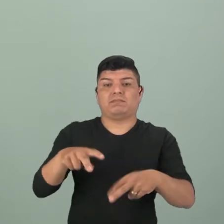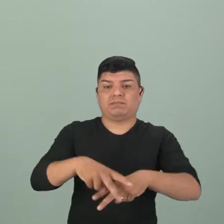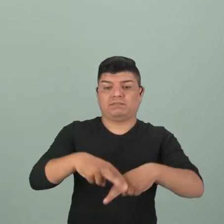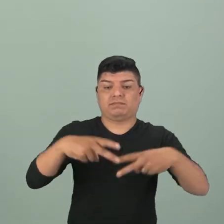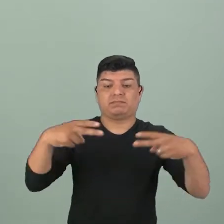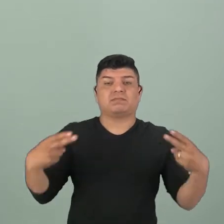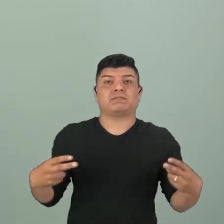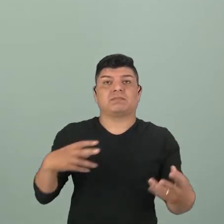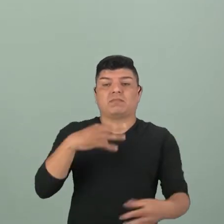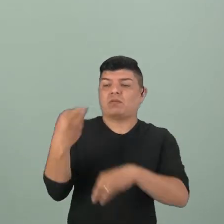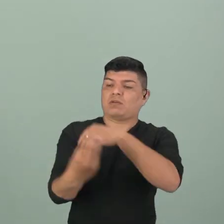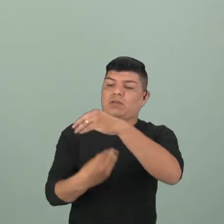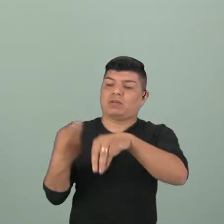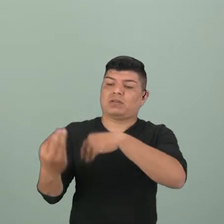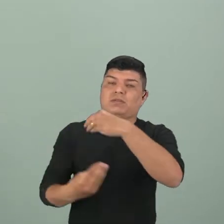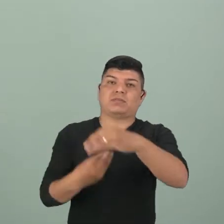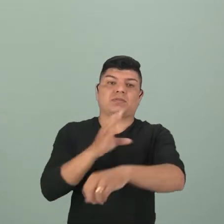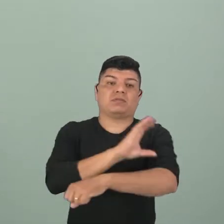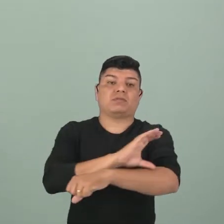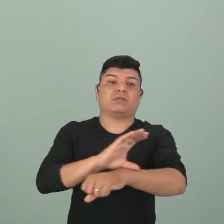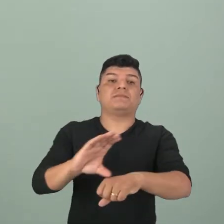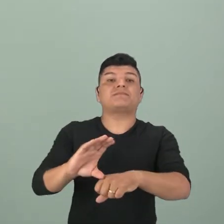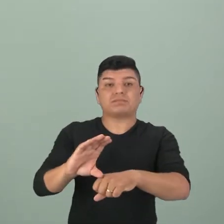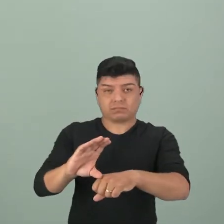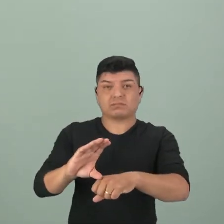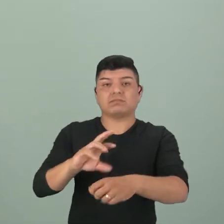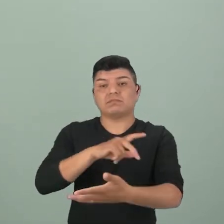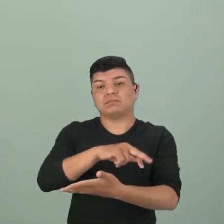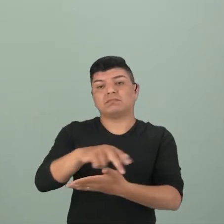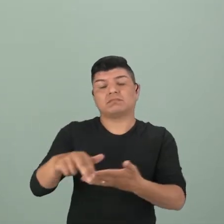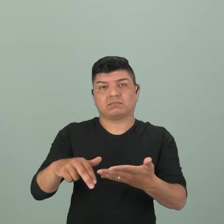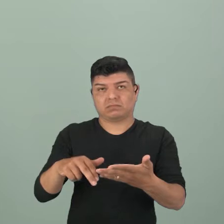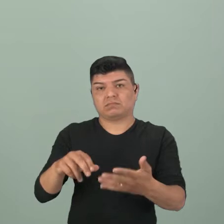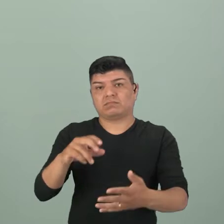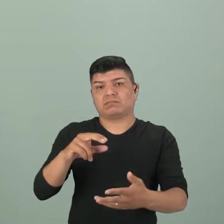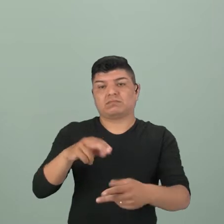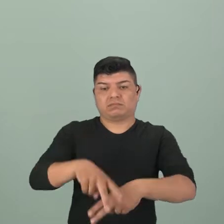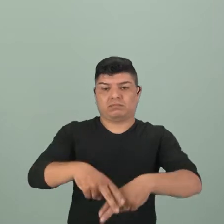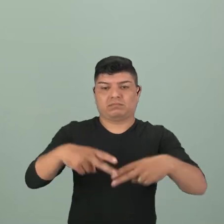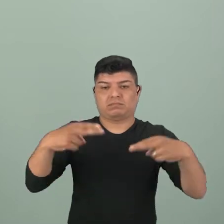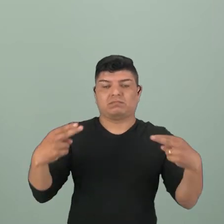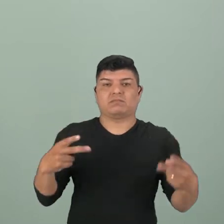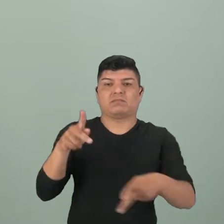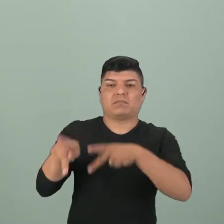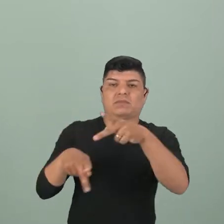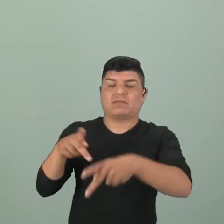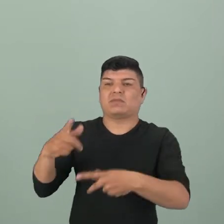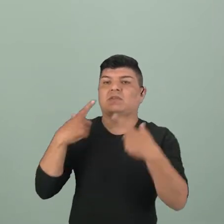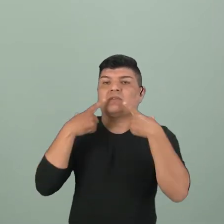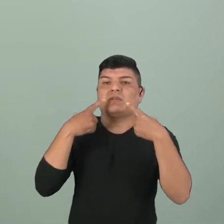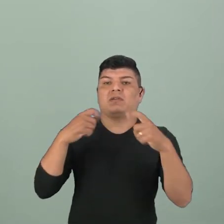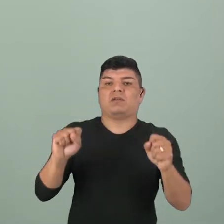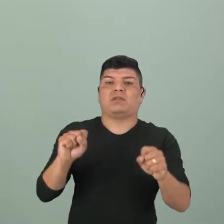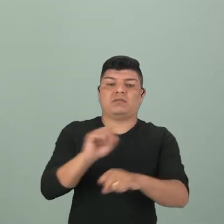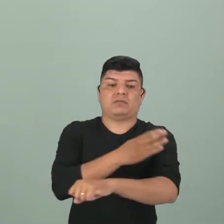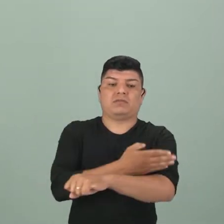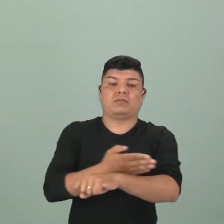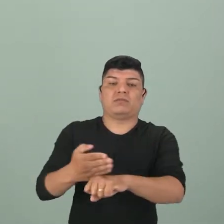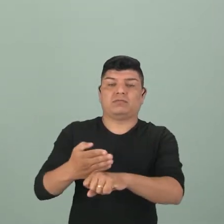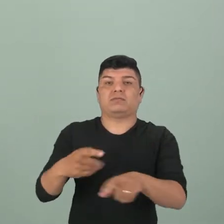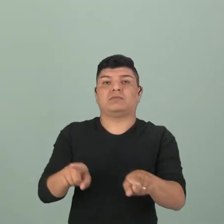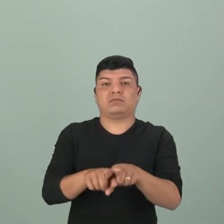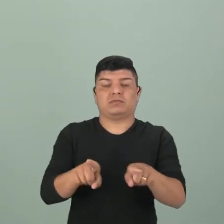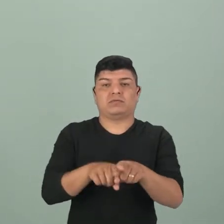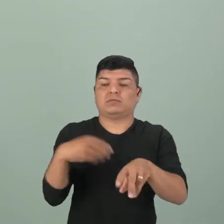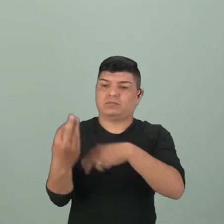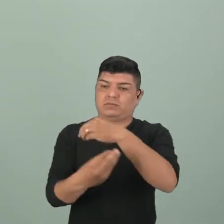falando dessa mistura cultural que é a diversidade étnica, né? De vários povos, várias línguas, vários costumes. Então,